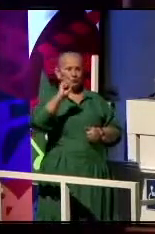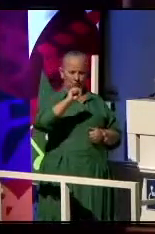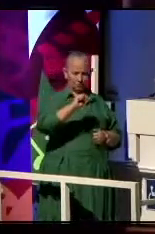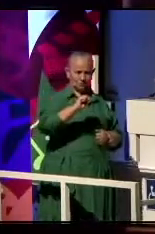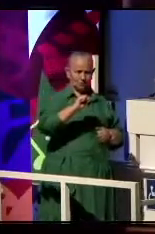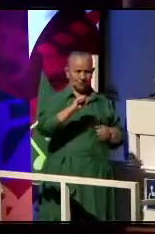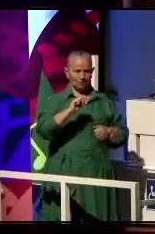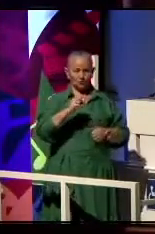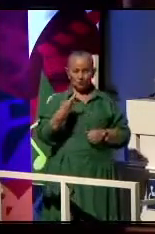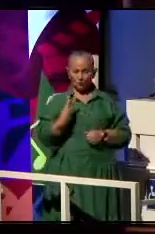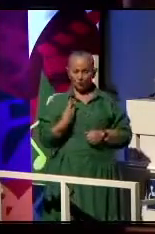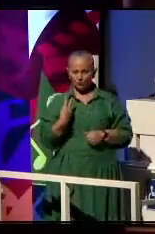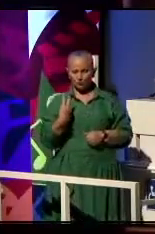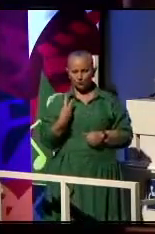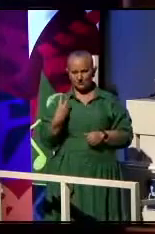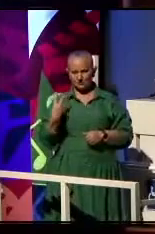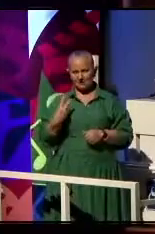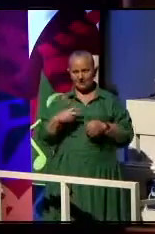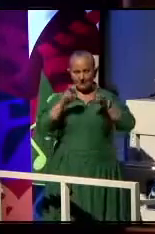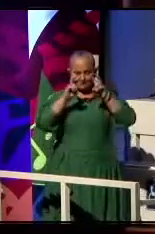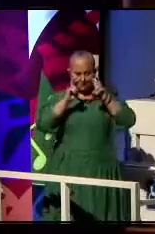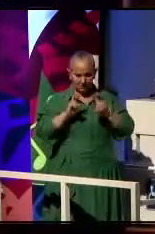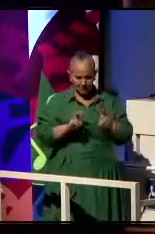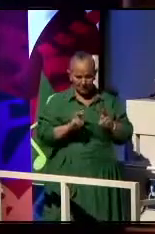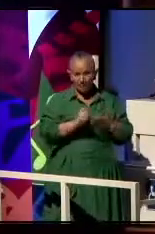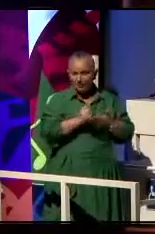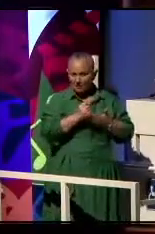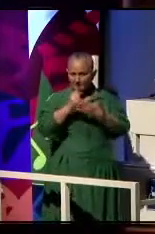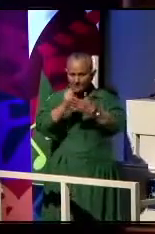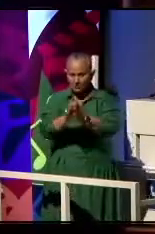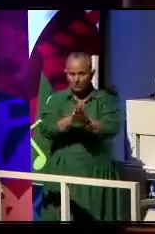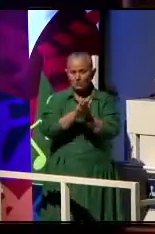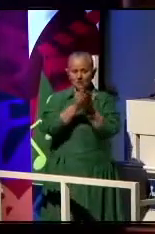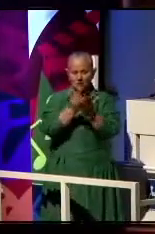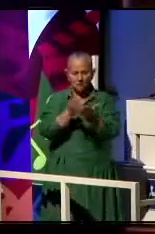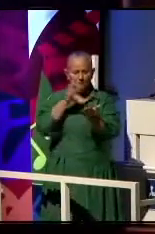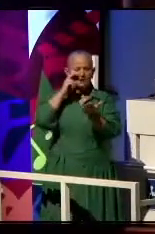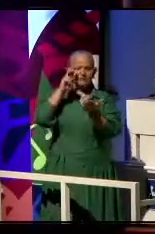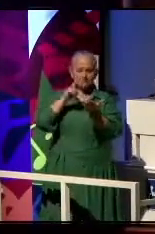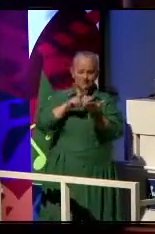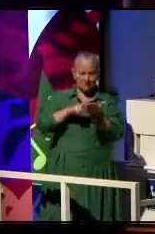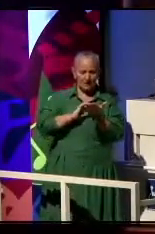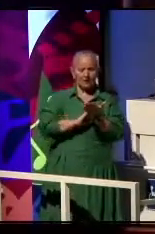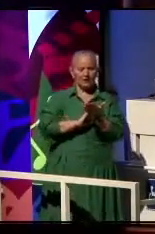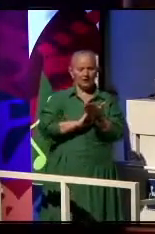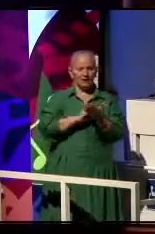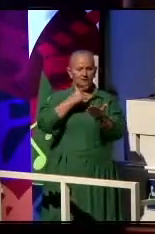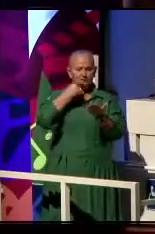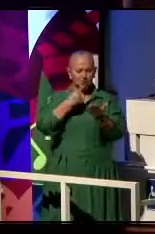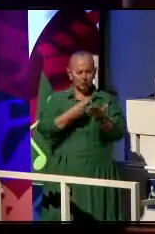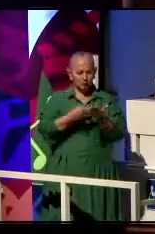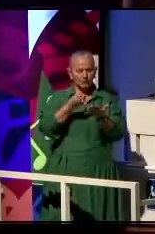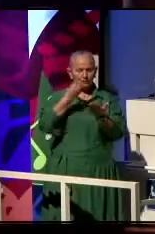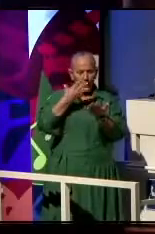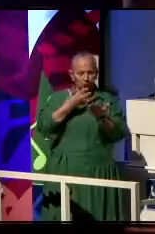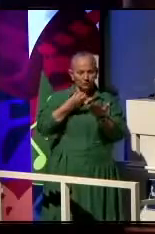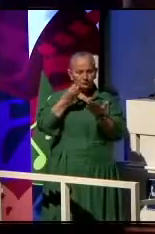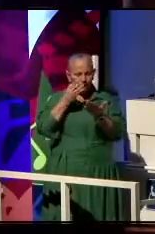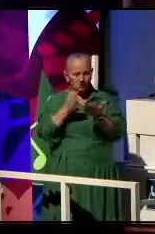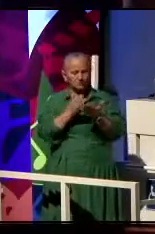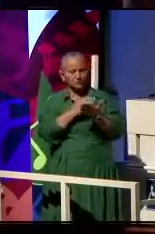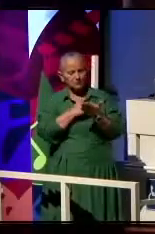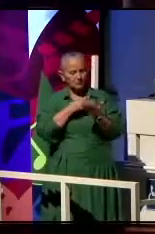mesa, levei o livro para ele ver, ele passou página por página, comentou foto por foto, porque ele adora fotografia,